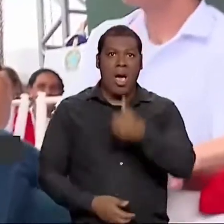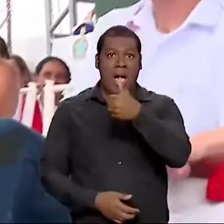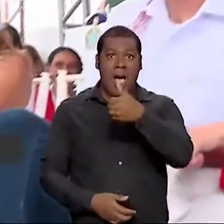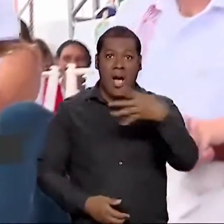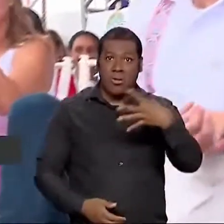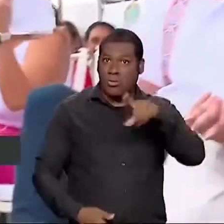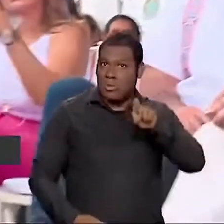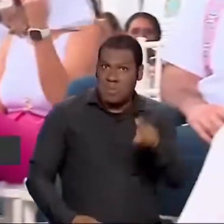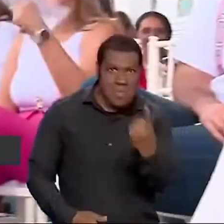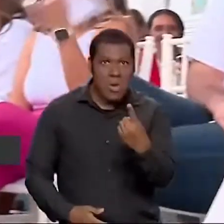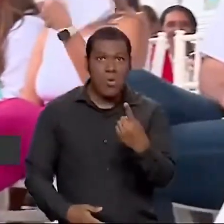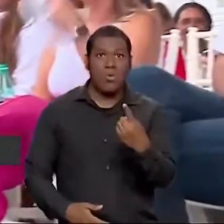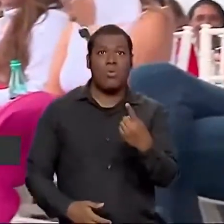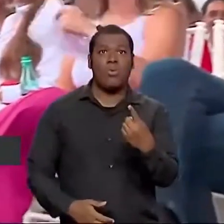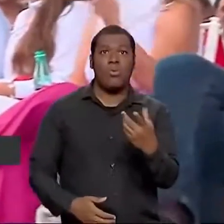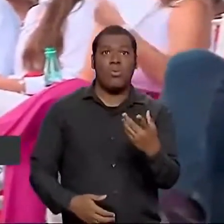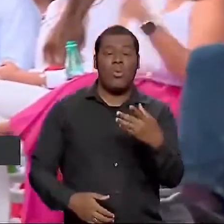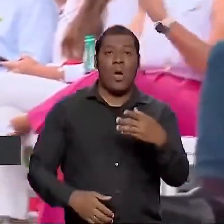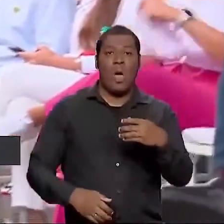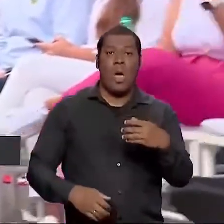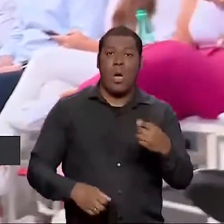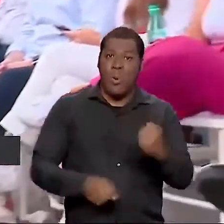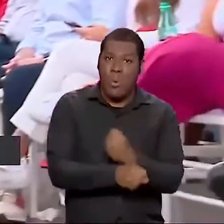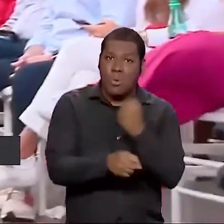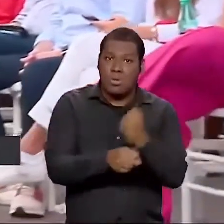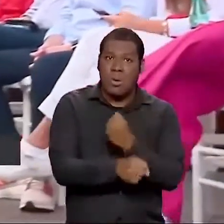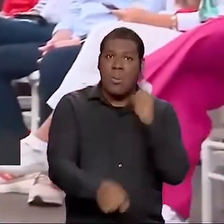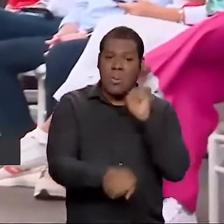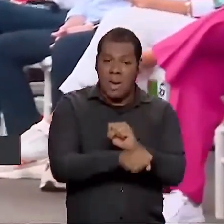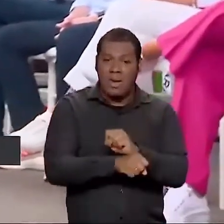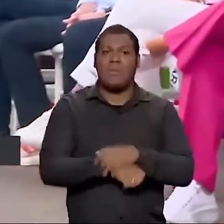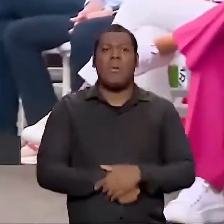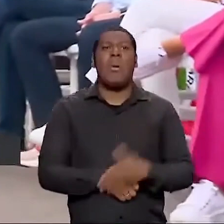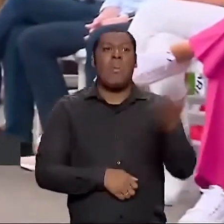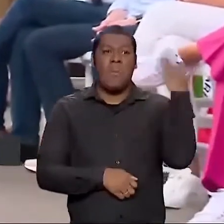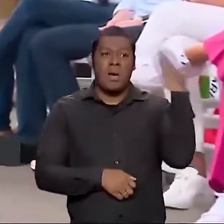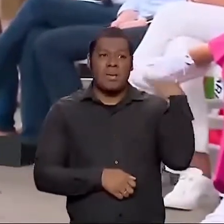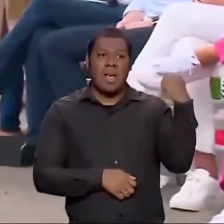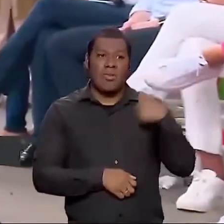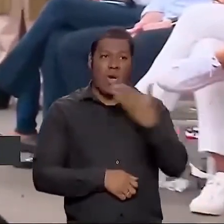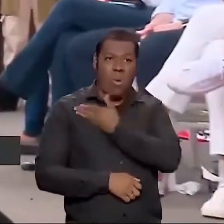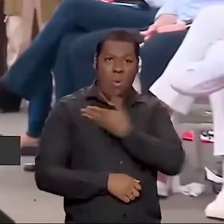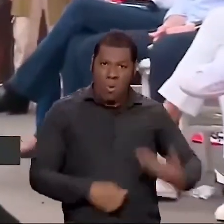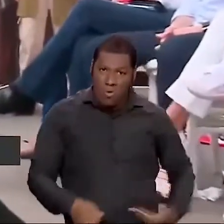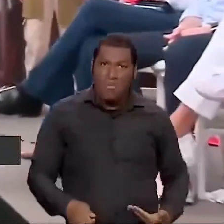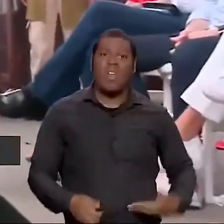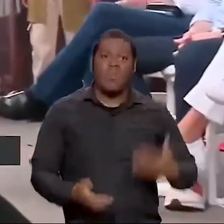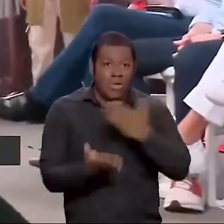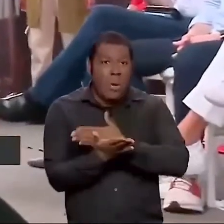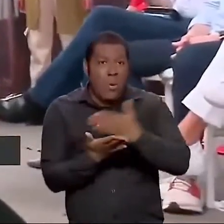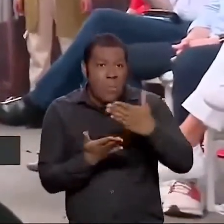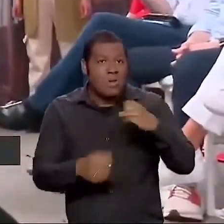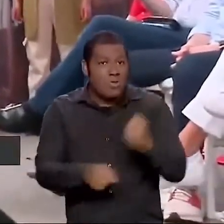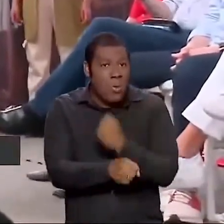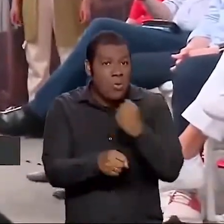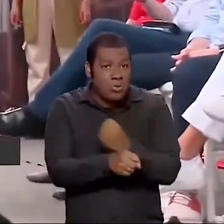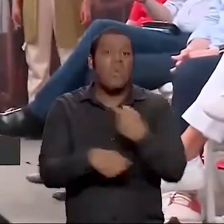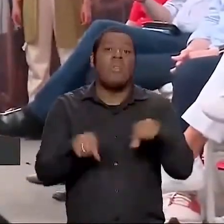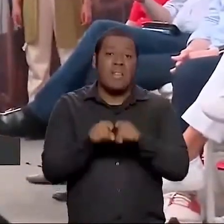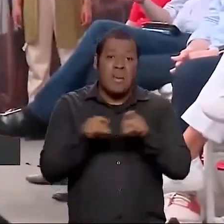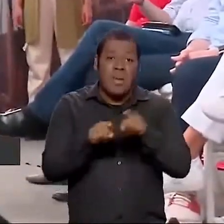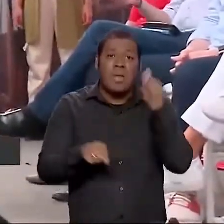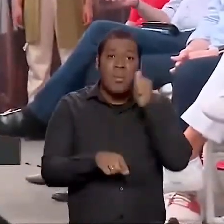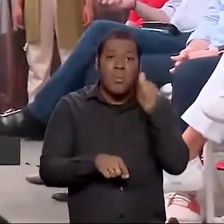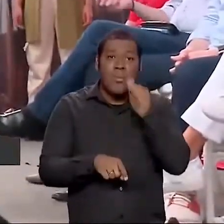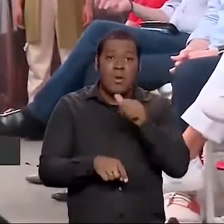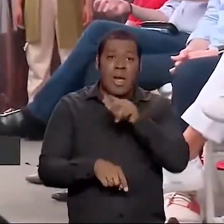14 mil obras. Muitas obras começadas por mim e começadas pela Dilma. Totalmente paralisada.